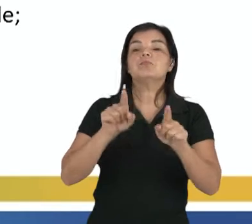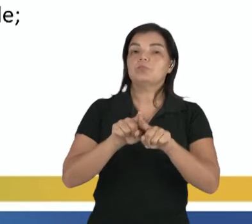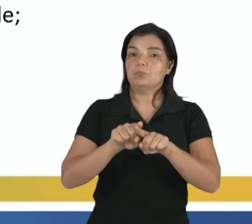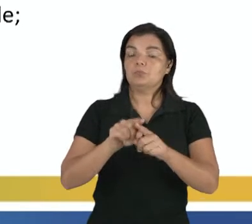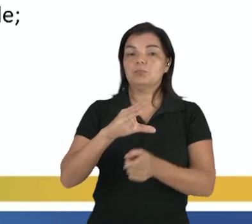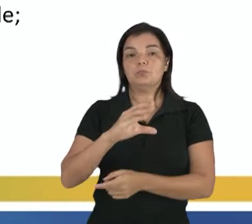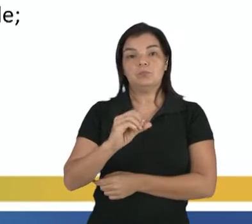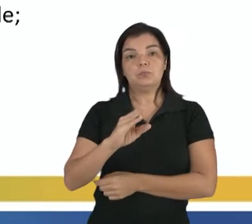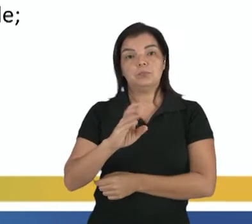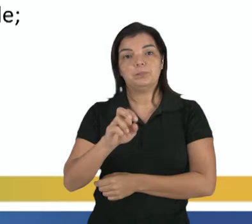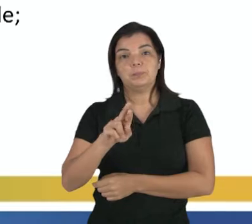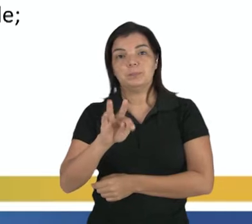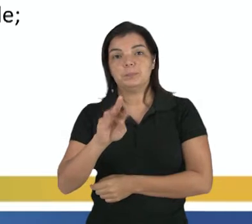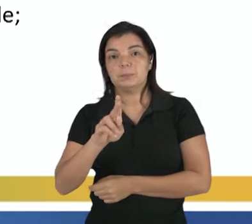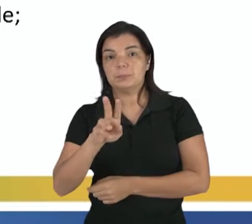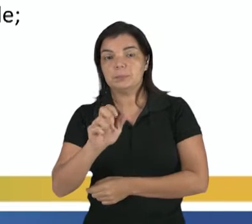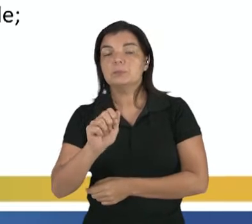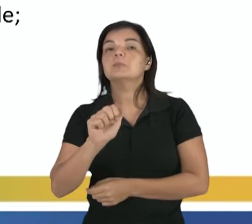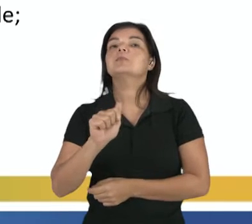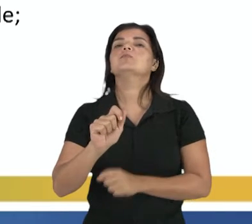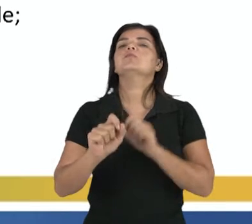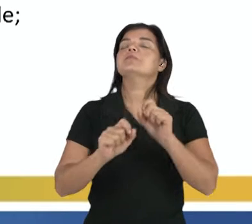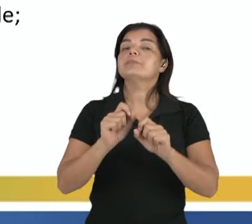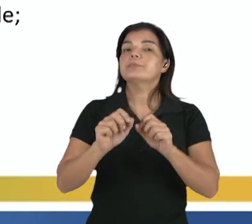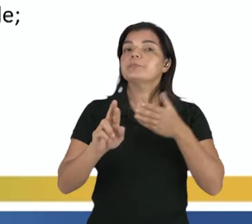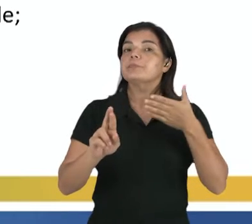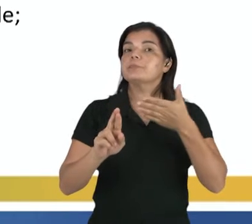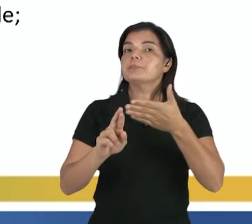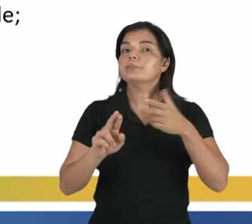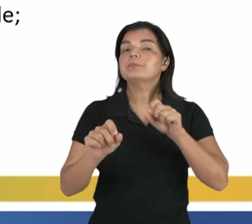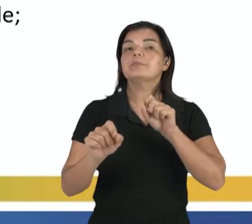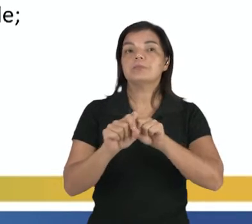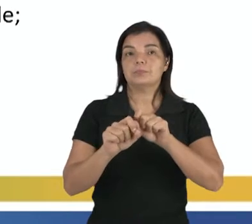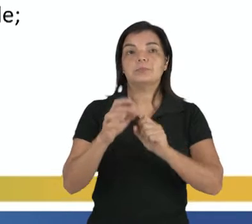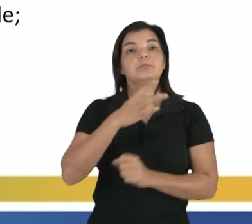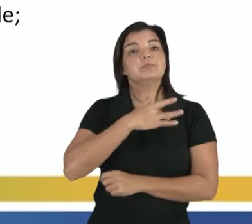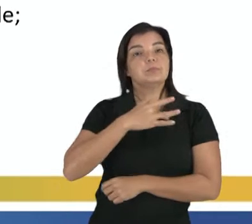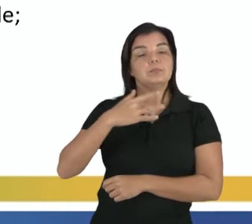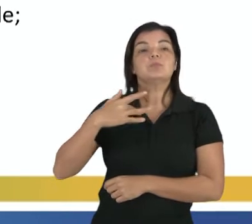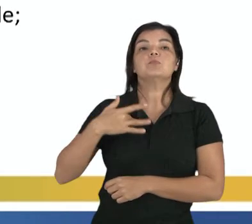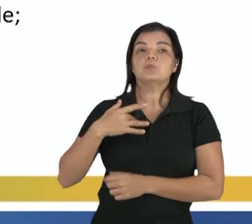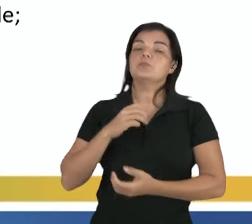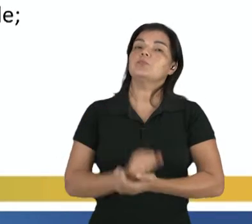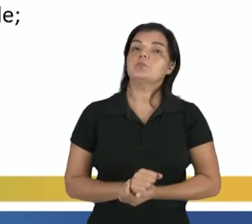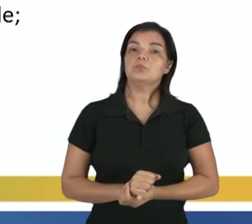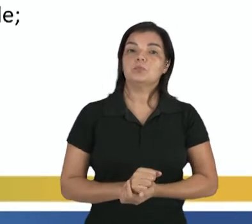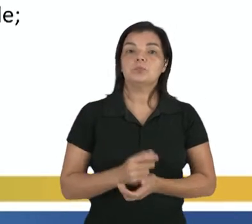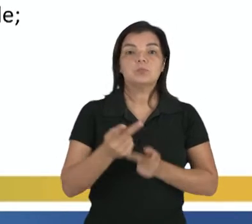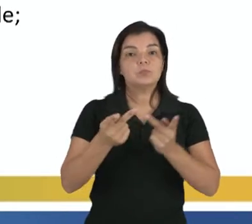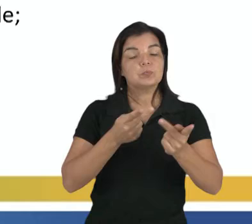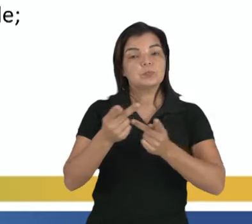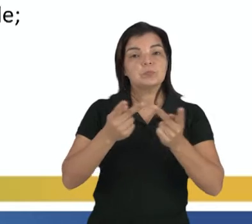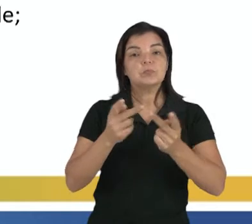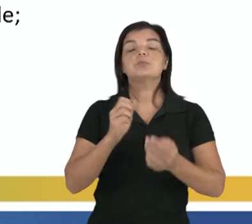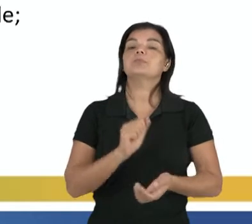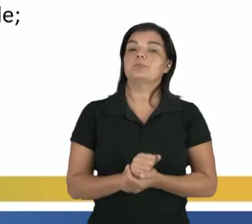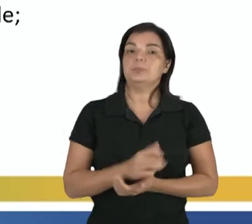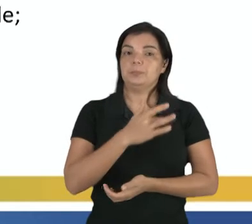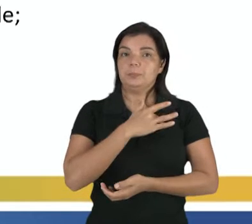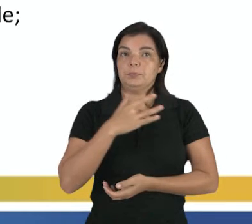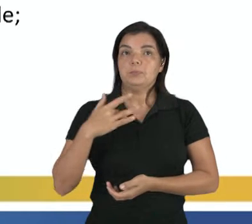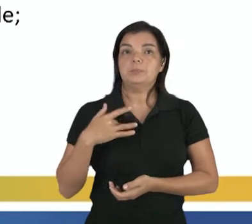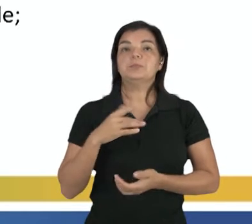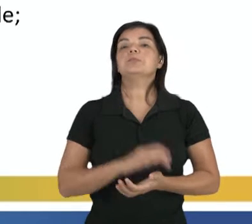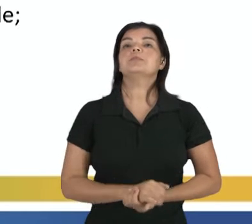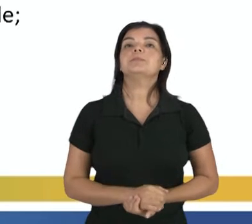e cobertura. Essa cobertura é o que se refere à cobertura de saúde, tá, pessoal? Cobertura de plano de saúde, cobertura de